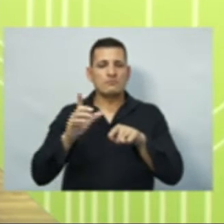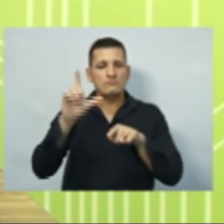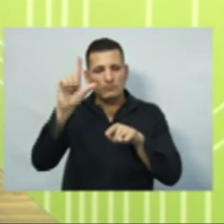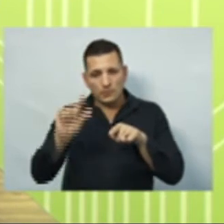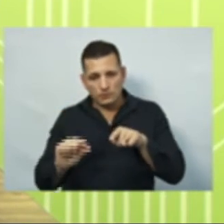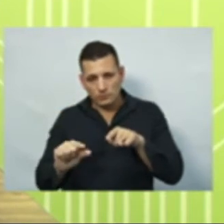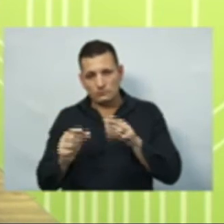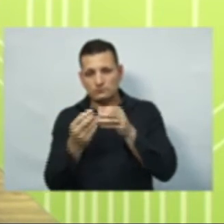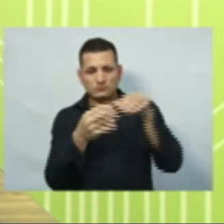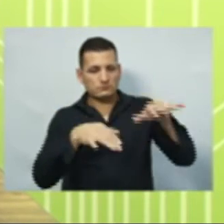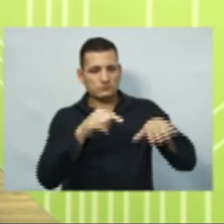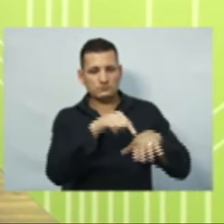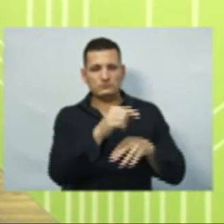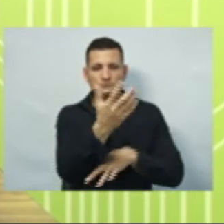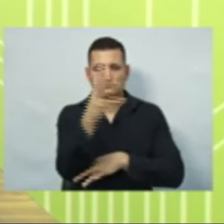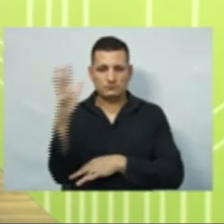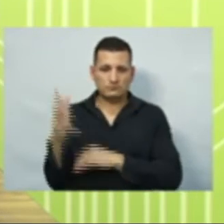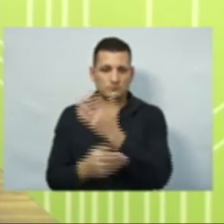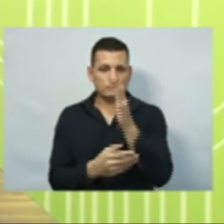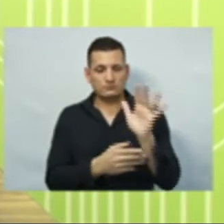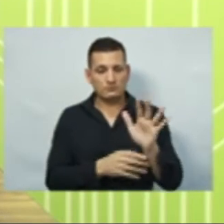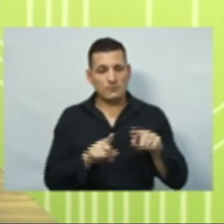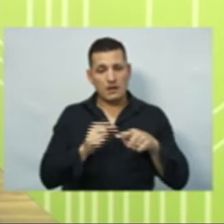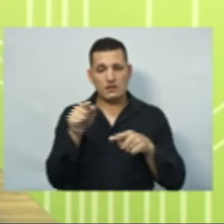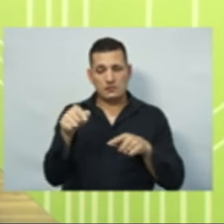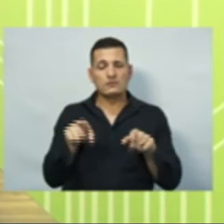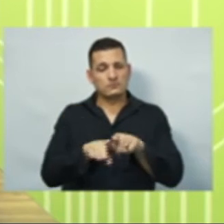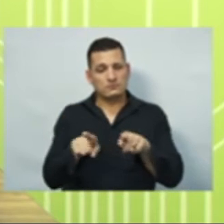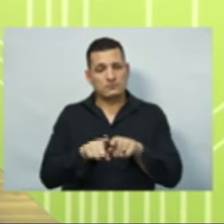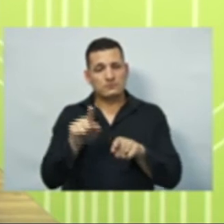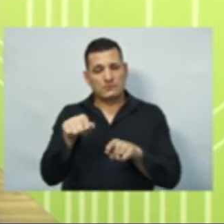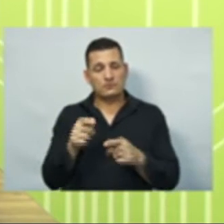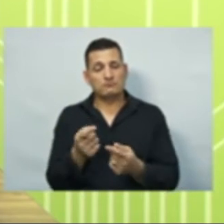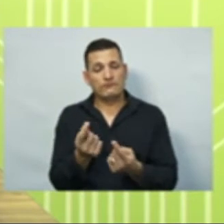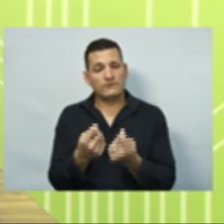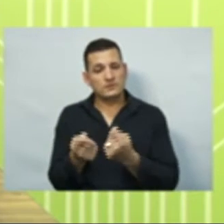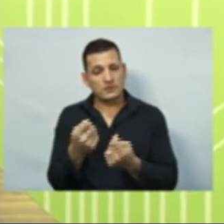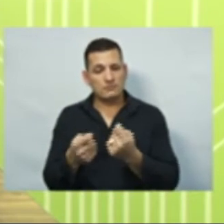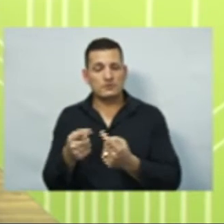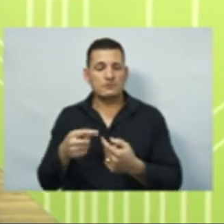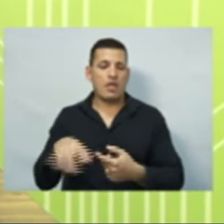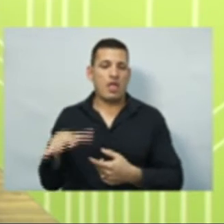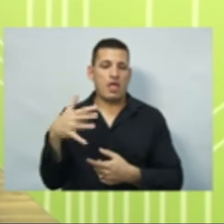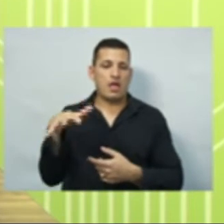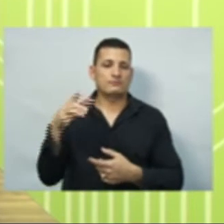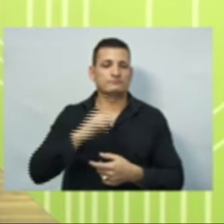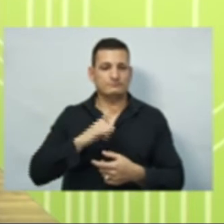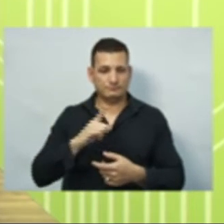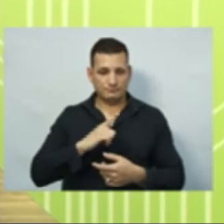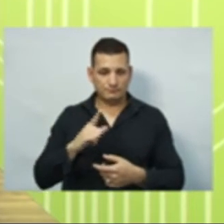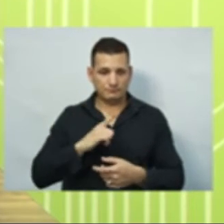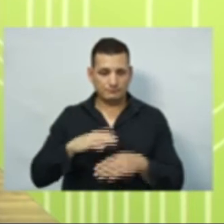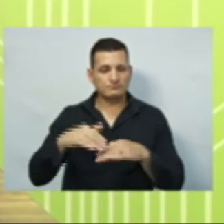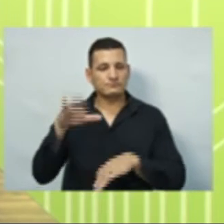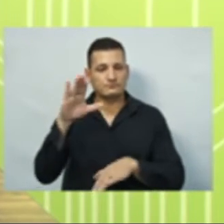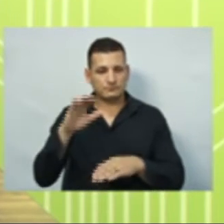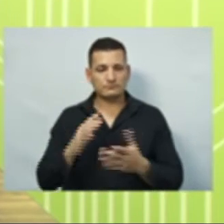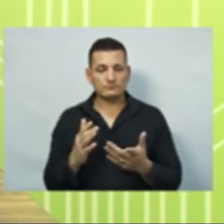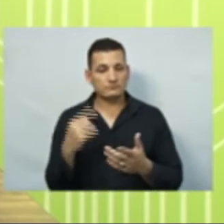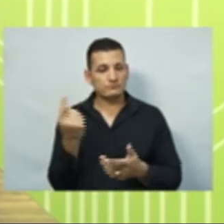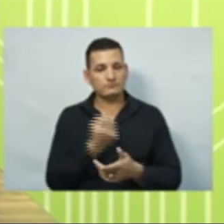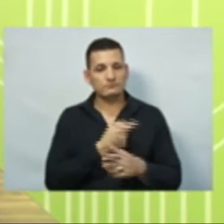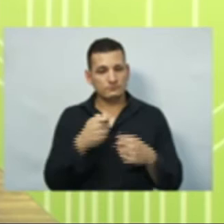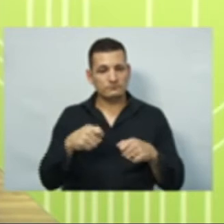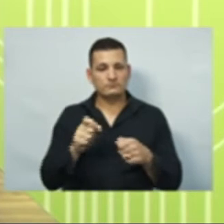ambiente, mas ao mesmo tempo são financeiramente mais custosas, tem um custo econômico maior. Então a gente vai ter que fazer